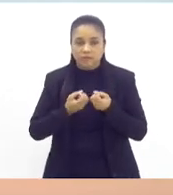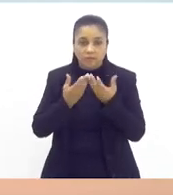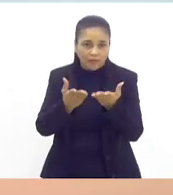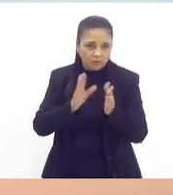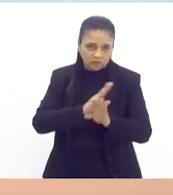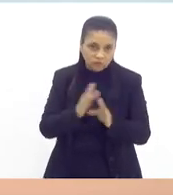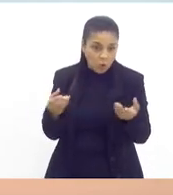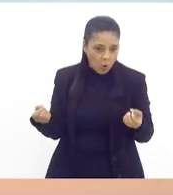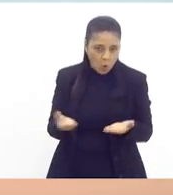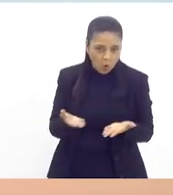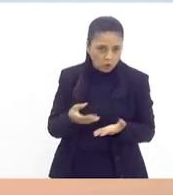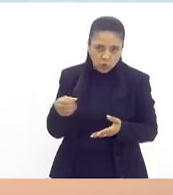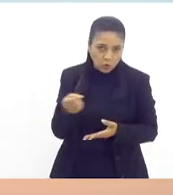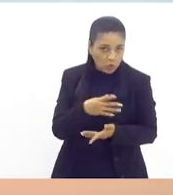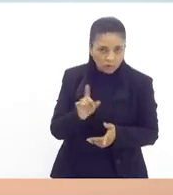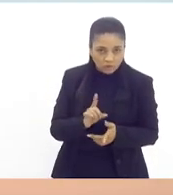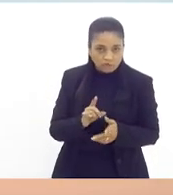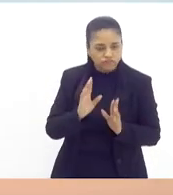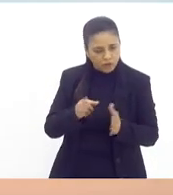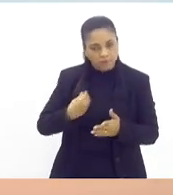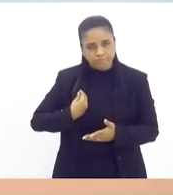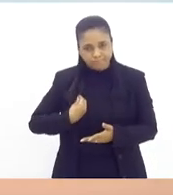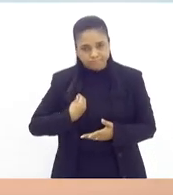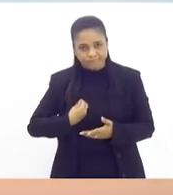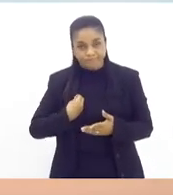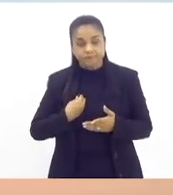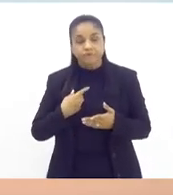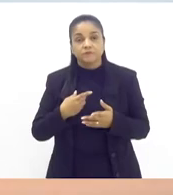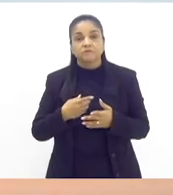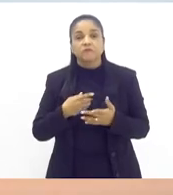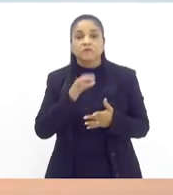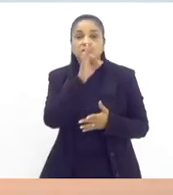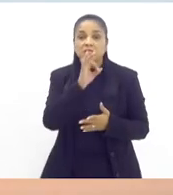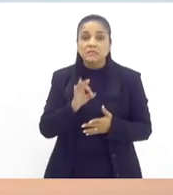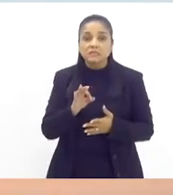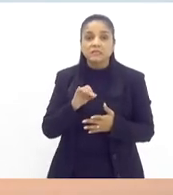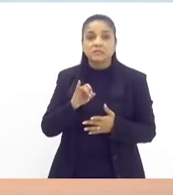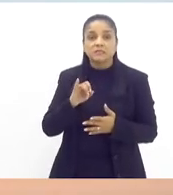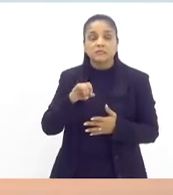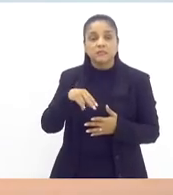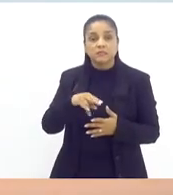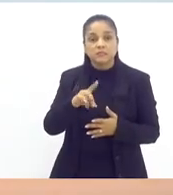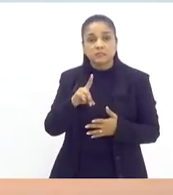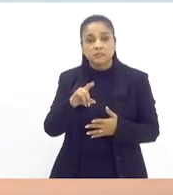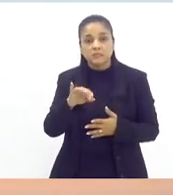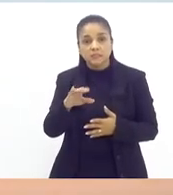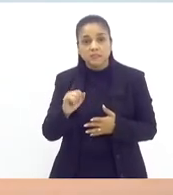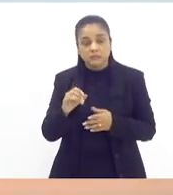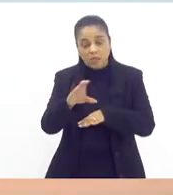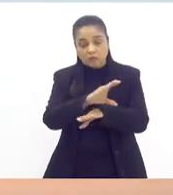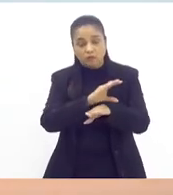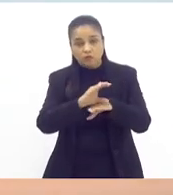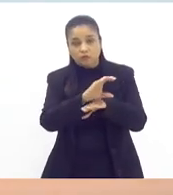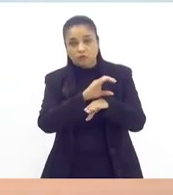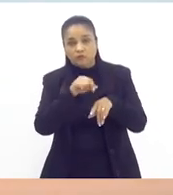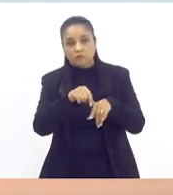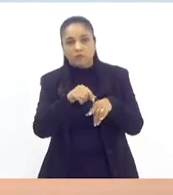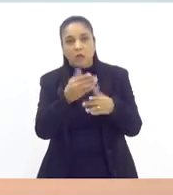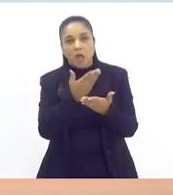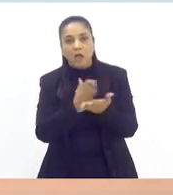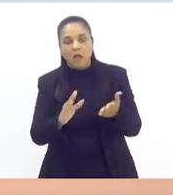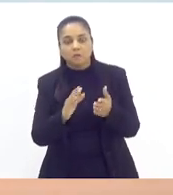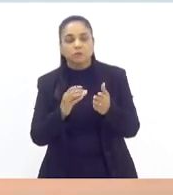novo, estou falando que já existe isso hoje. Isso foi feito para não incidir em IPI sobre isso, foi feito na Constituinte, porque estava acabando com os impostos únicos que